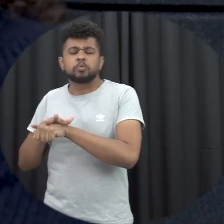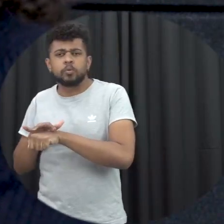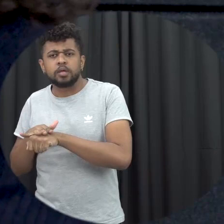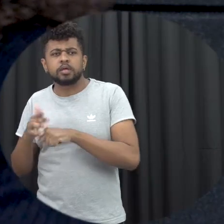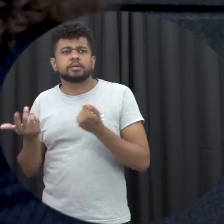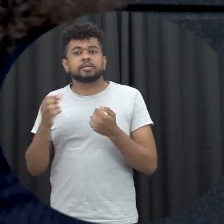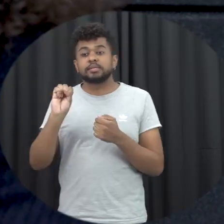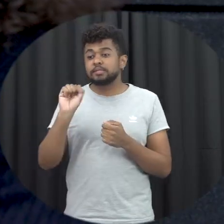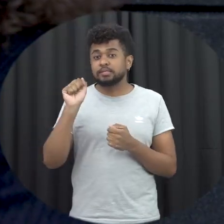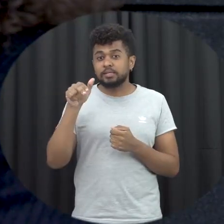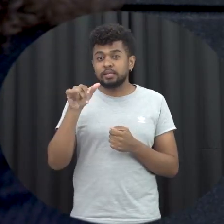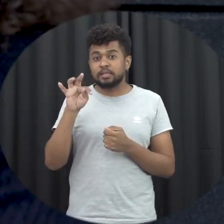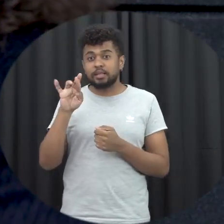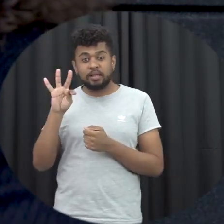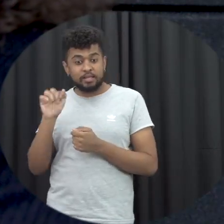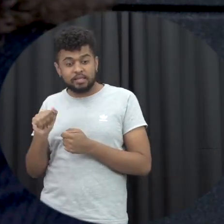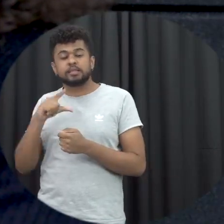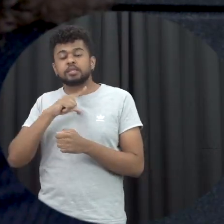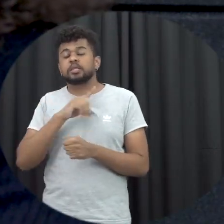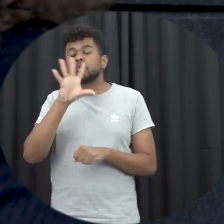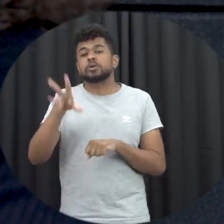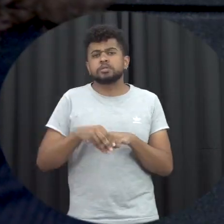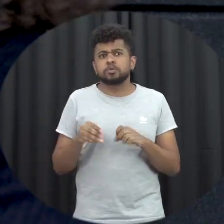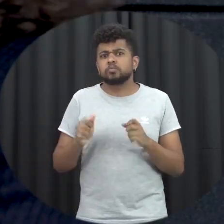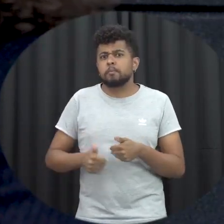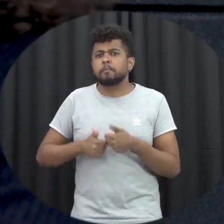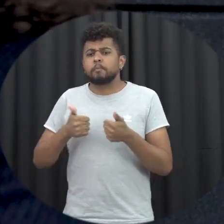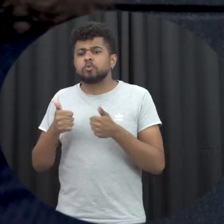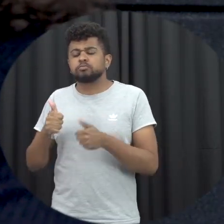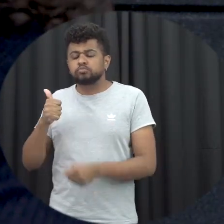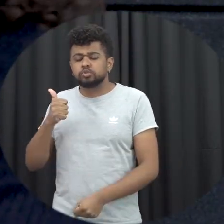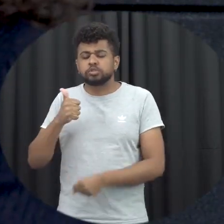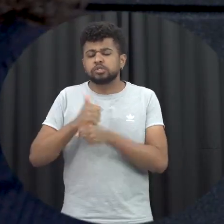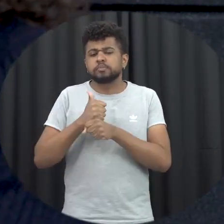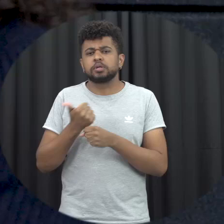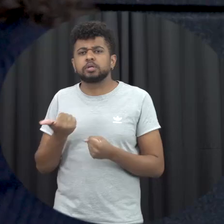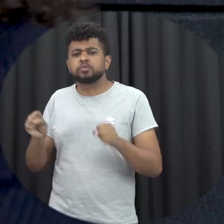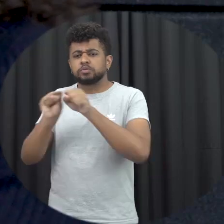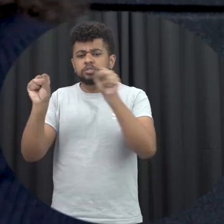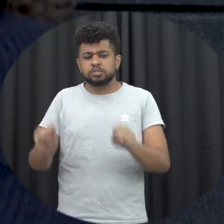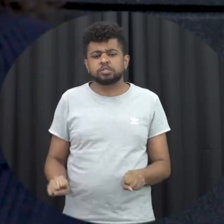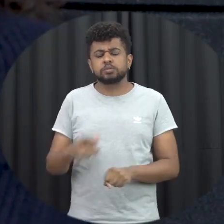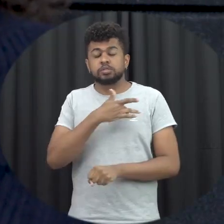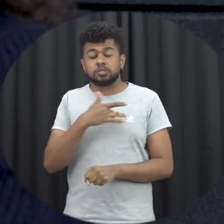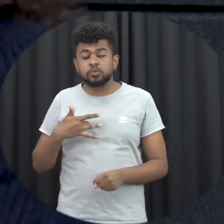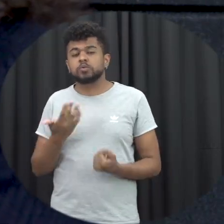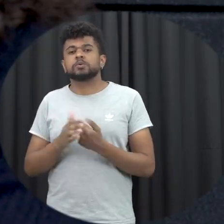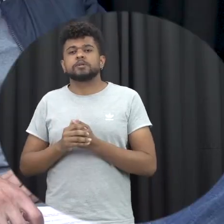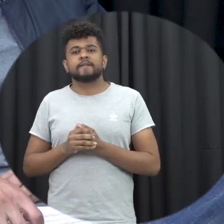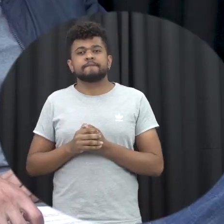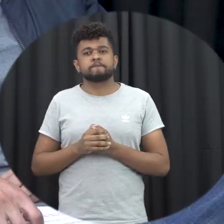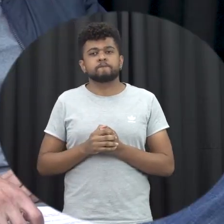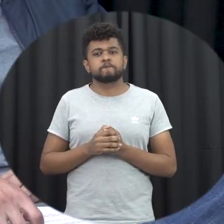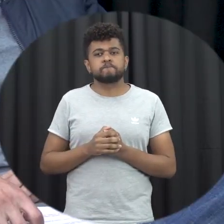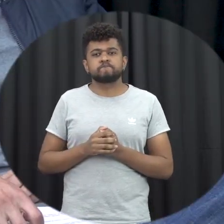para a doença. O sanitarista tem os conhecimentos suficientes para um gerenciamento de um sistema de saúde,